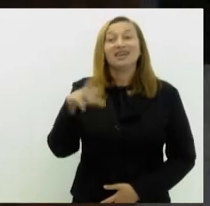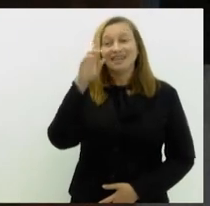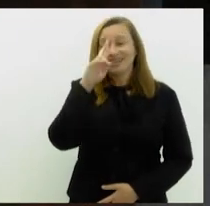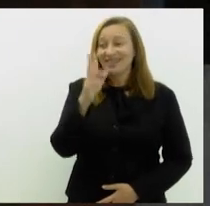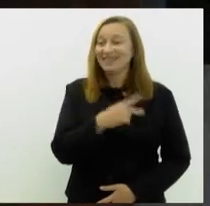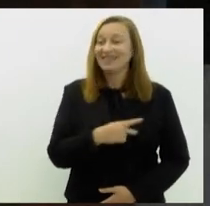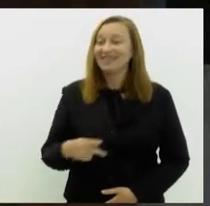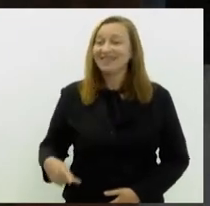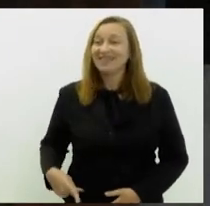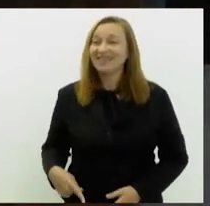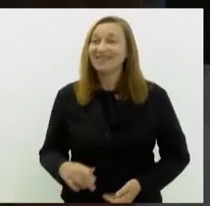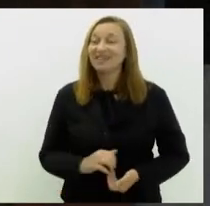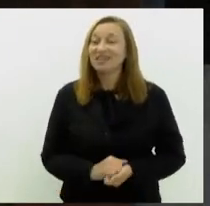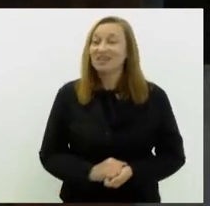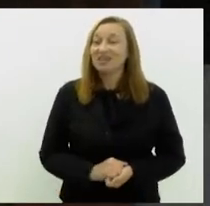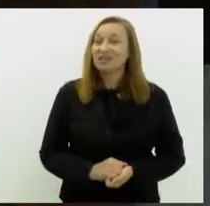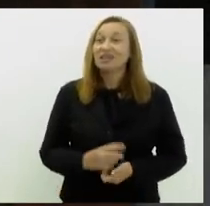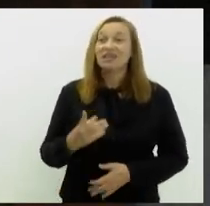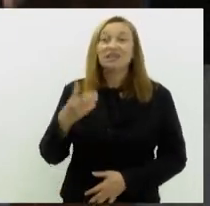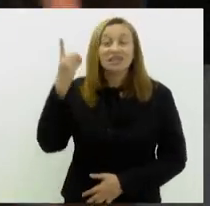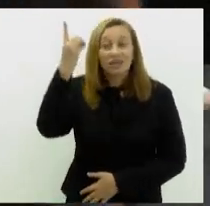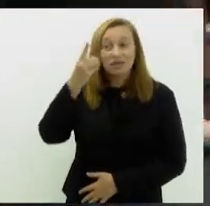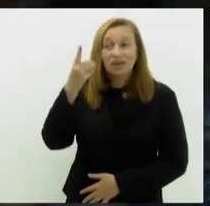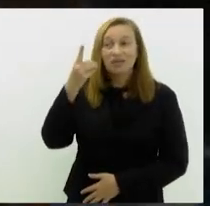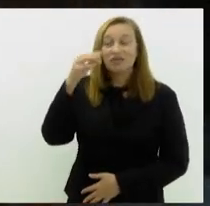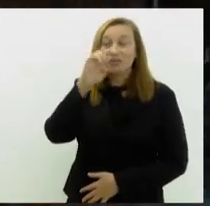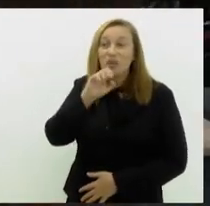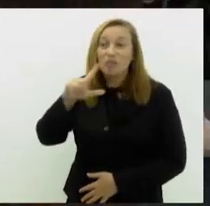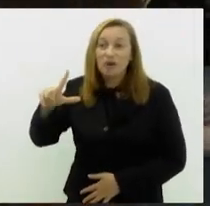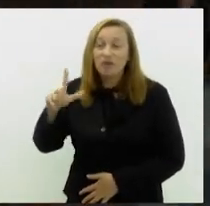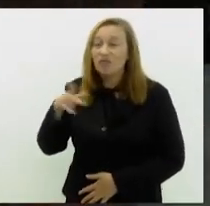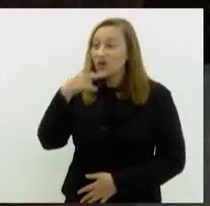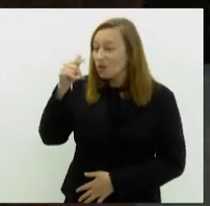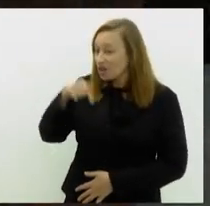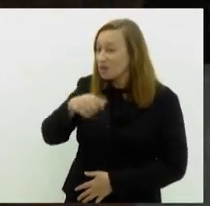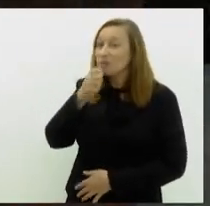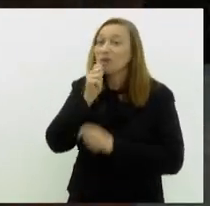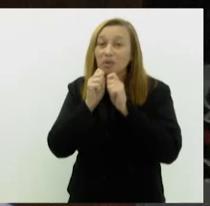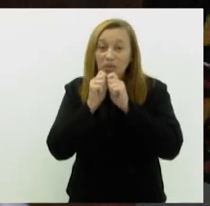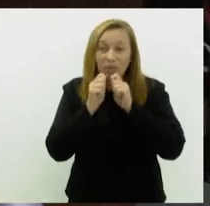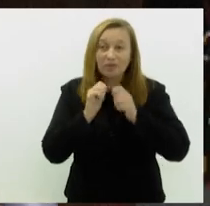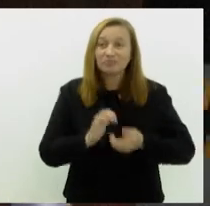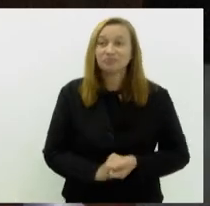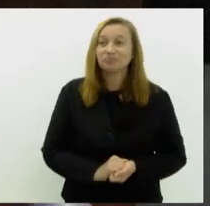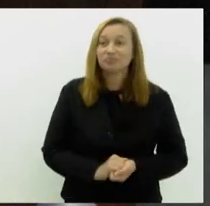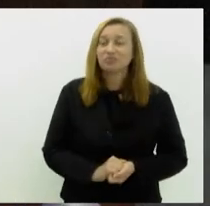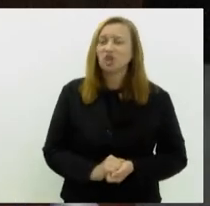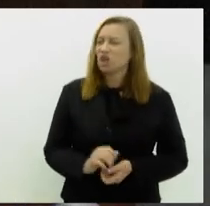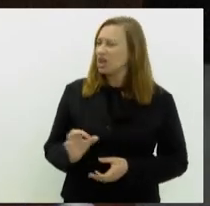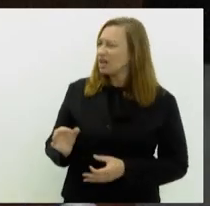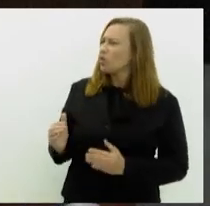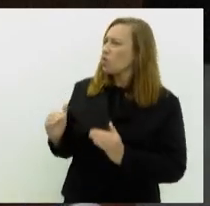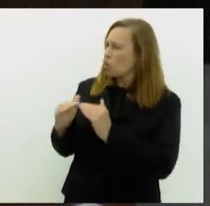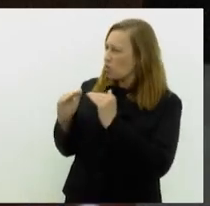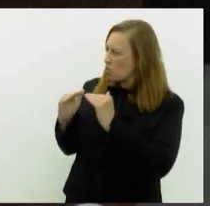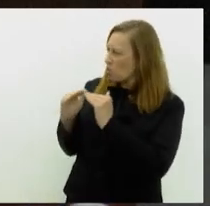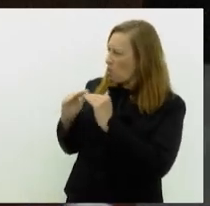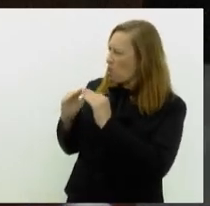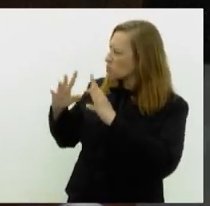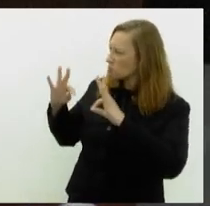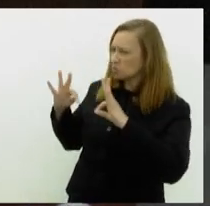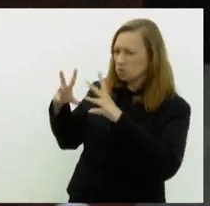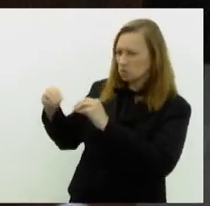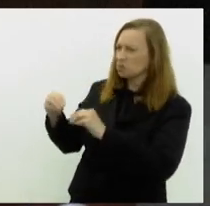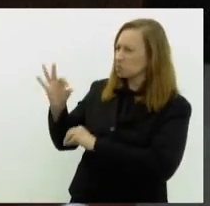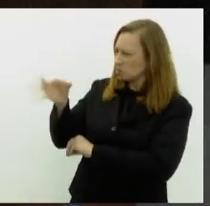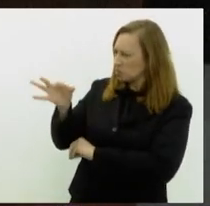tendo em vista o que o nobre deputado Felipe Polbel acabou de falar aqui no microfone, que dou total razão ao